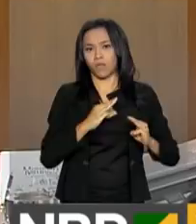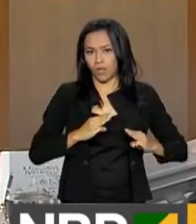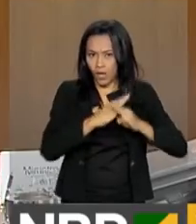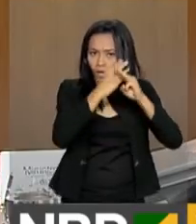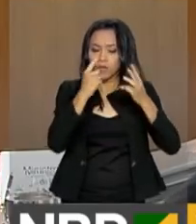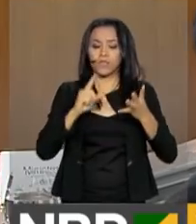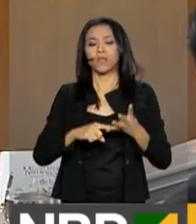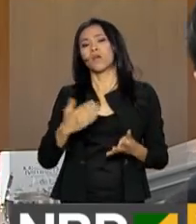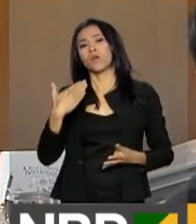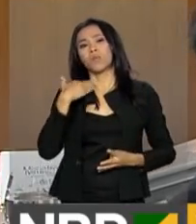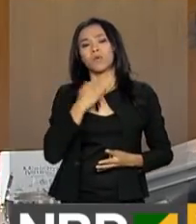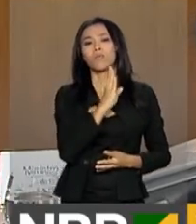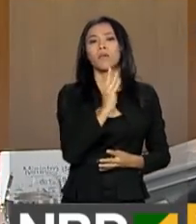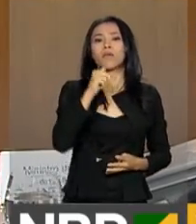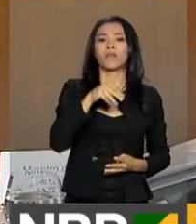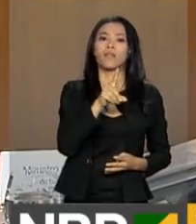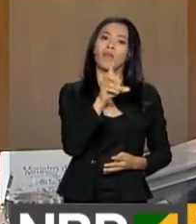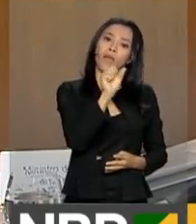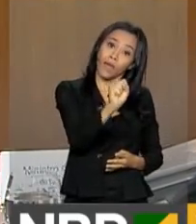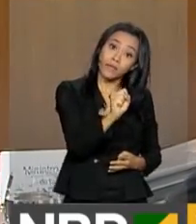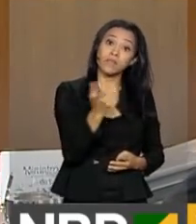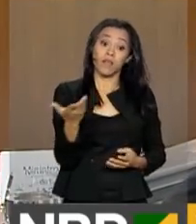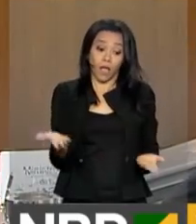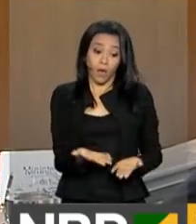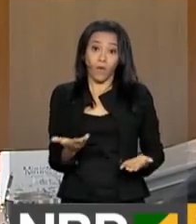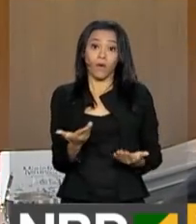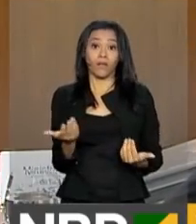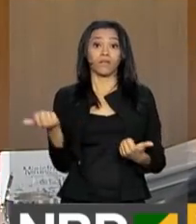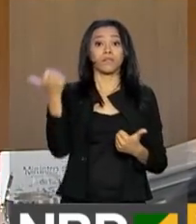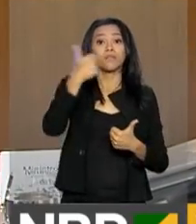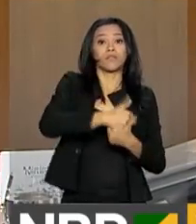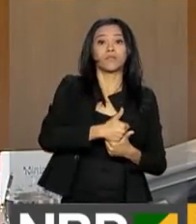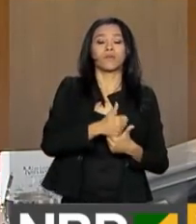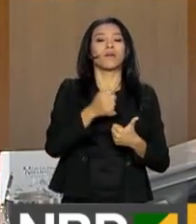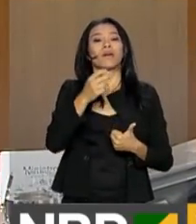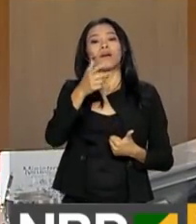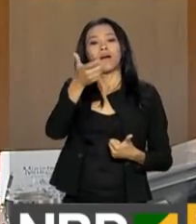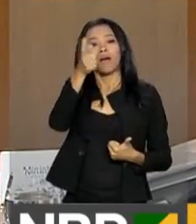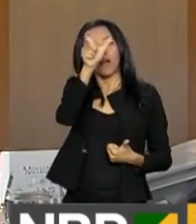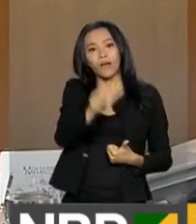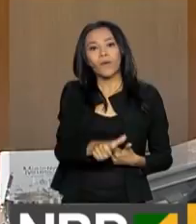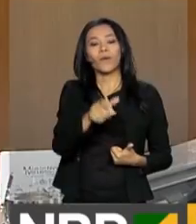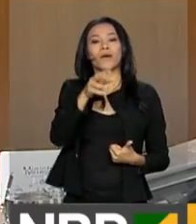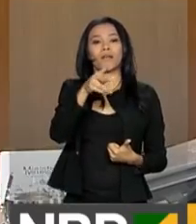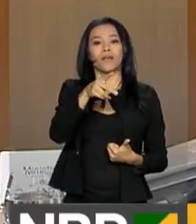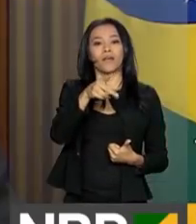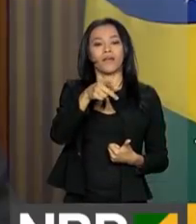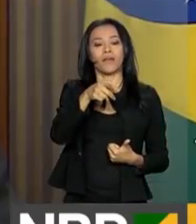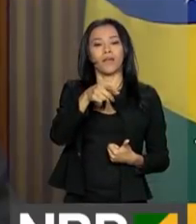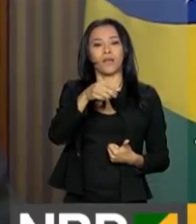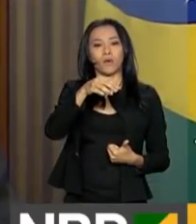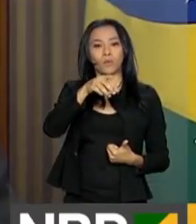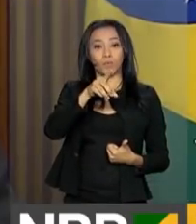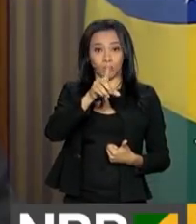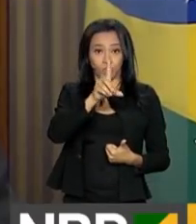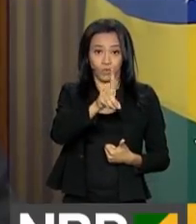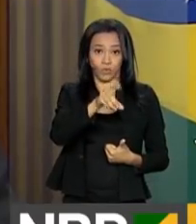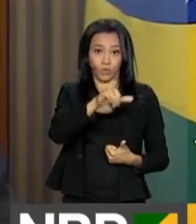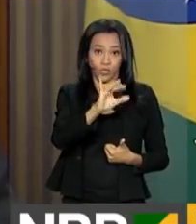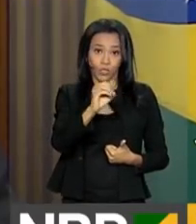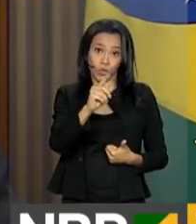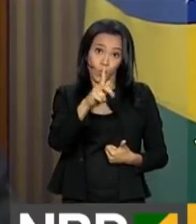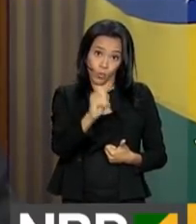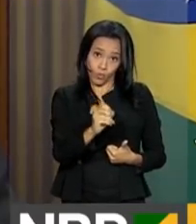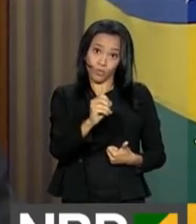bds antes presidido pelo paulo agora trazido pelo e pelo menos três meses planejamento de oliveira não